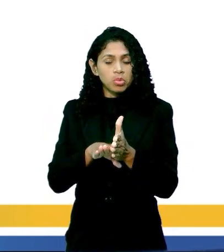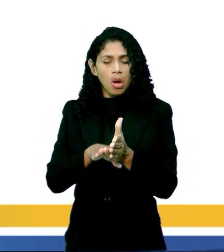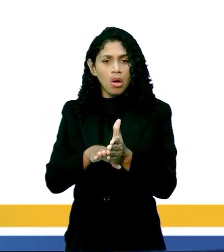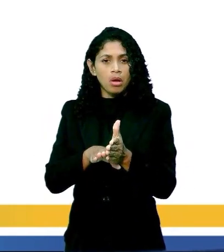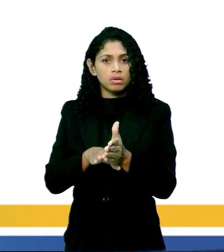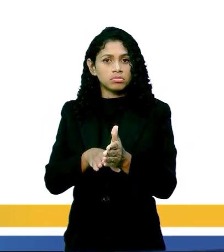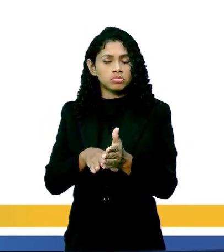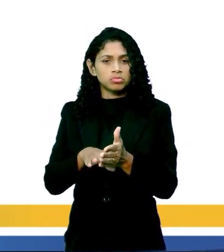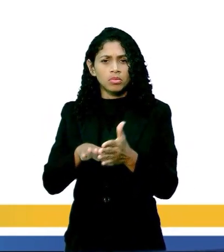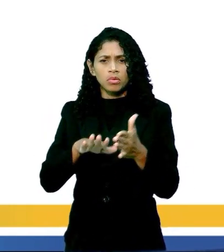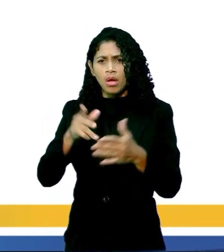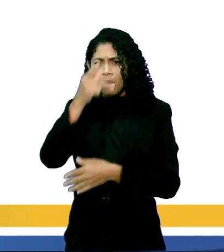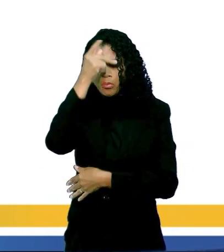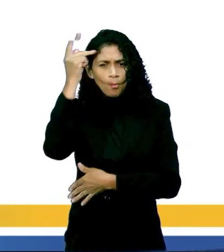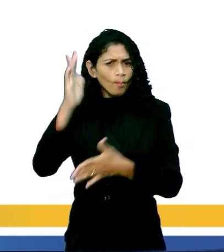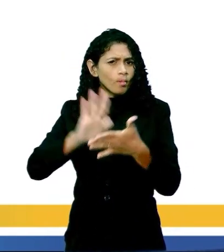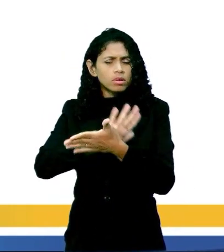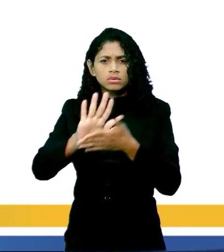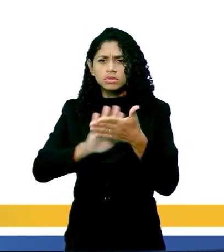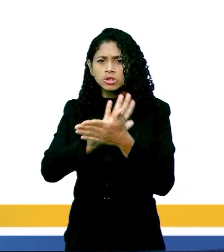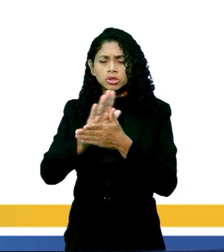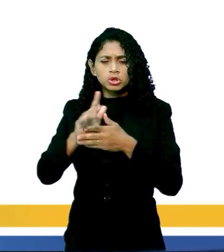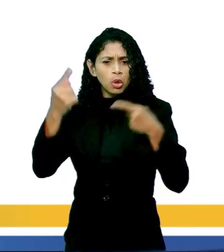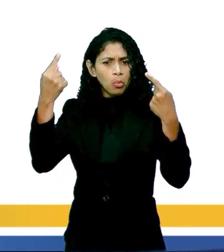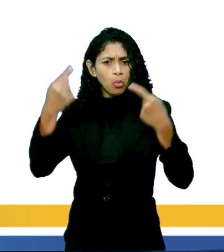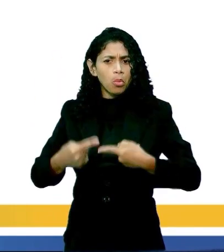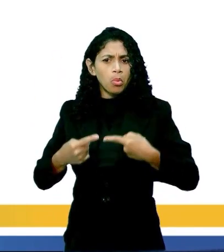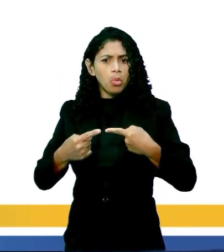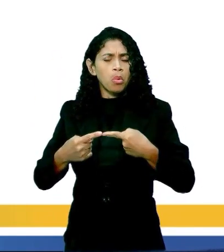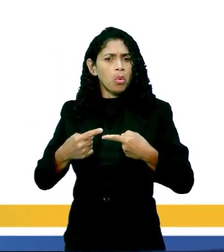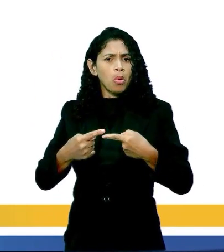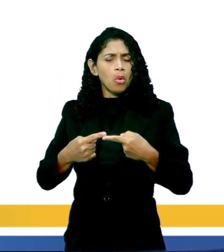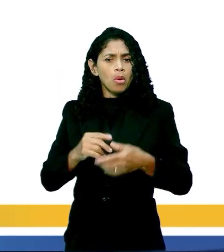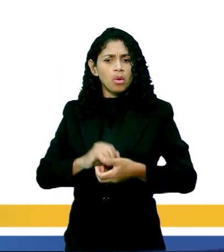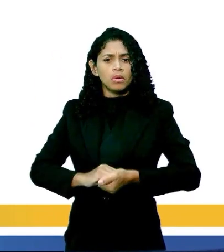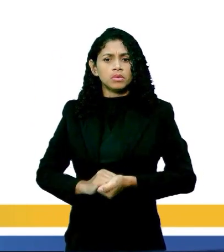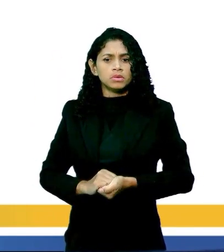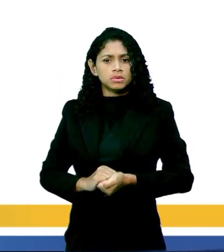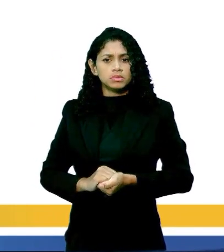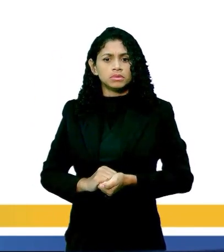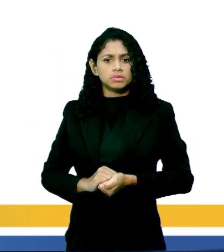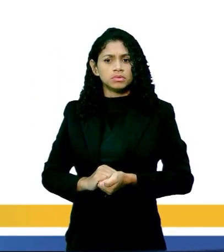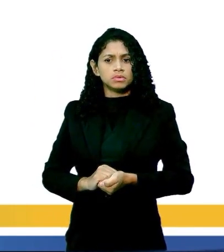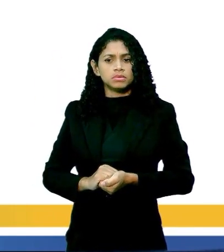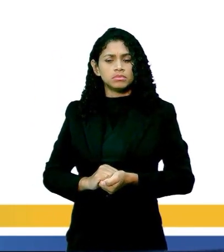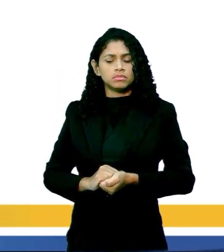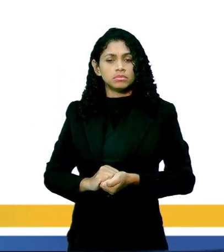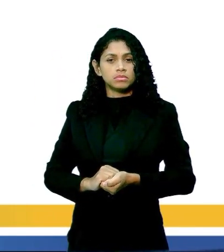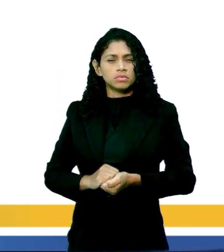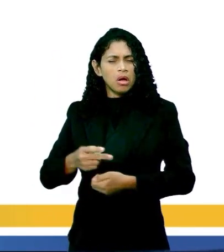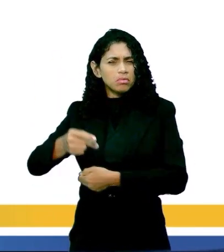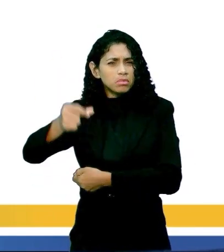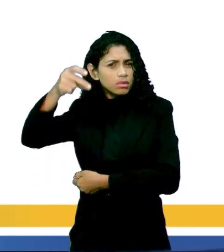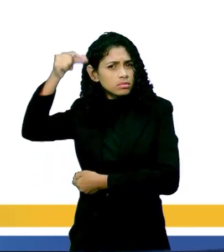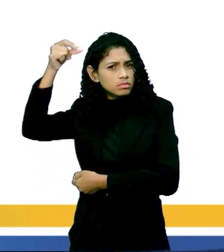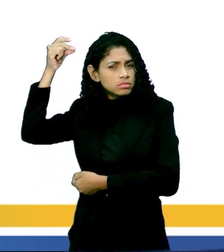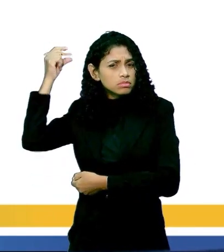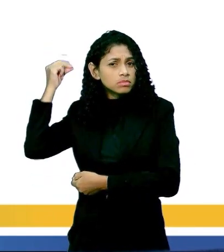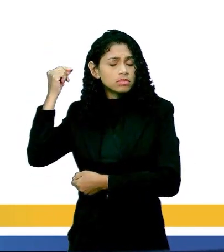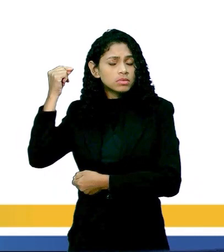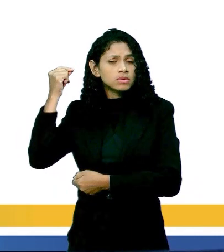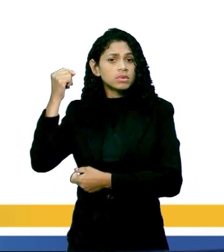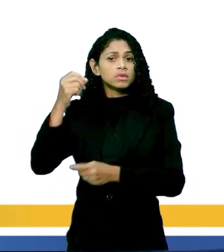argumentar a mecânica aristotélica, que é vigente há quase 2000 anos, de tal maneira que, consequentemente,